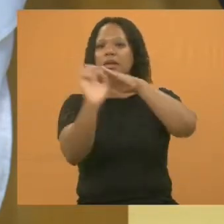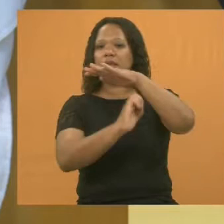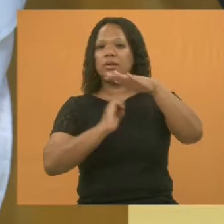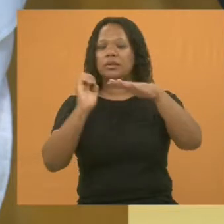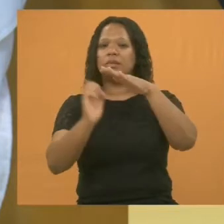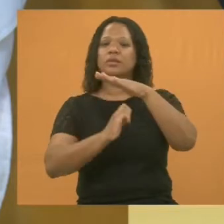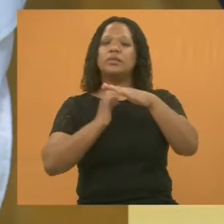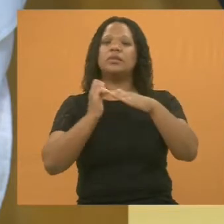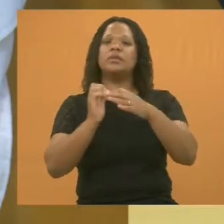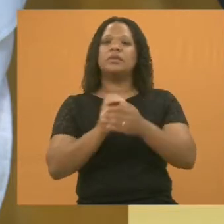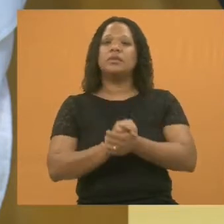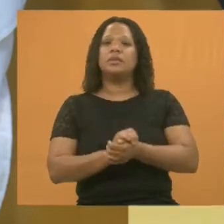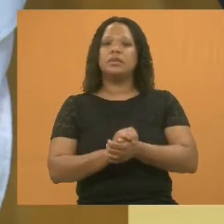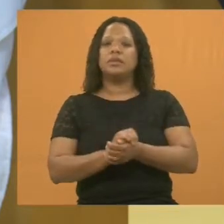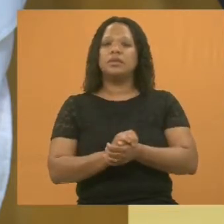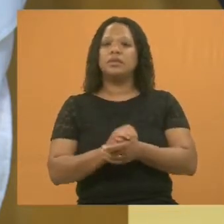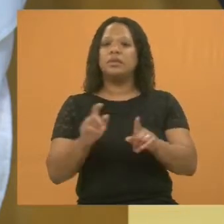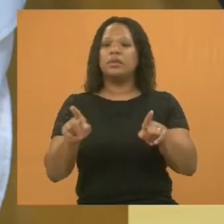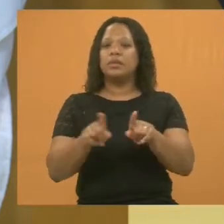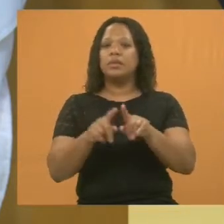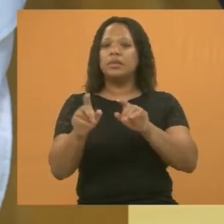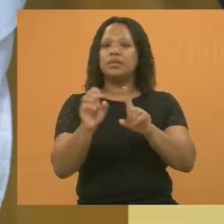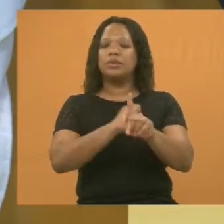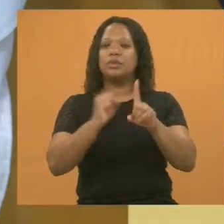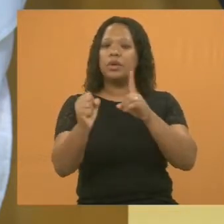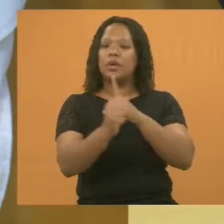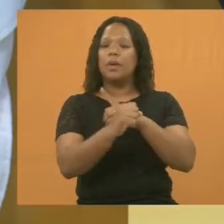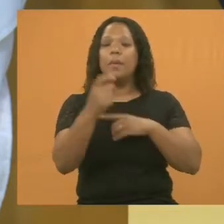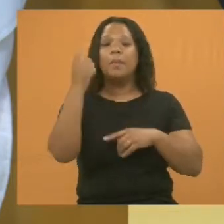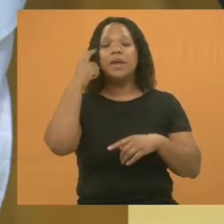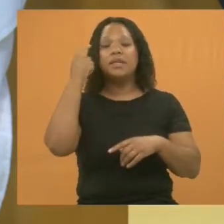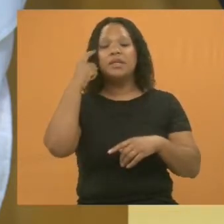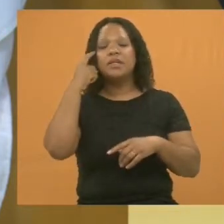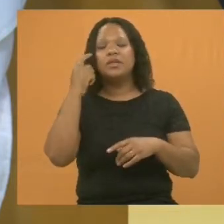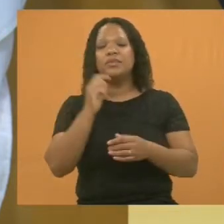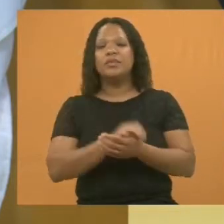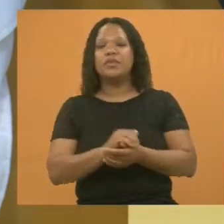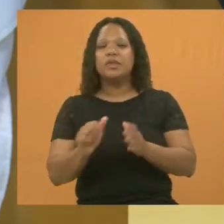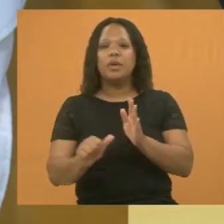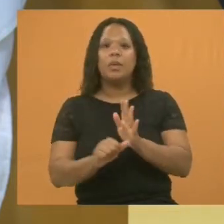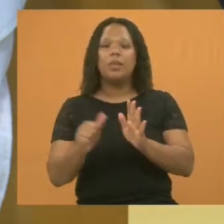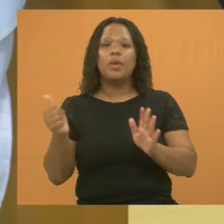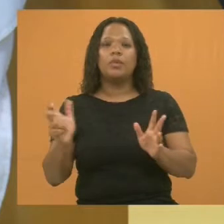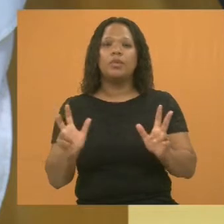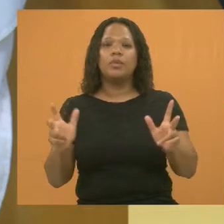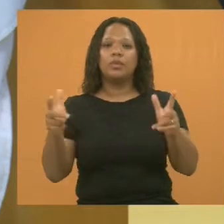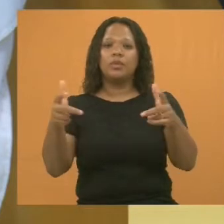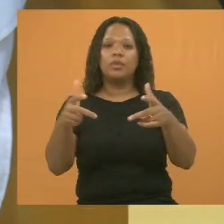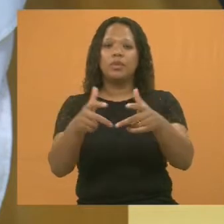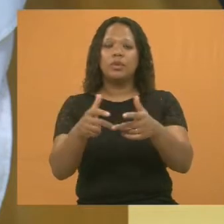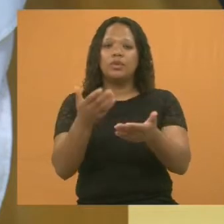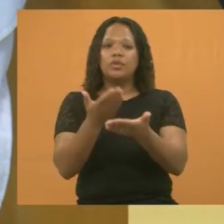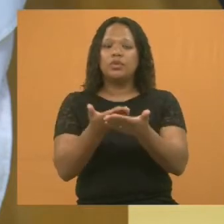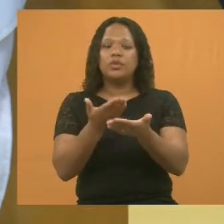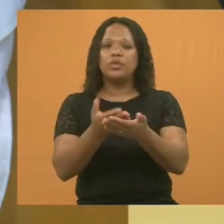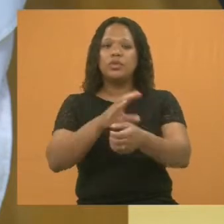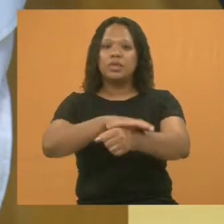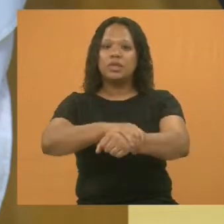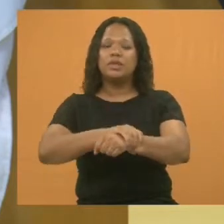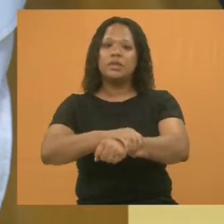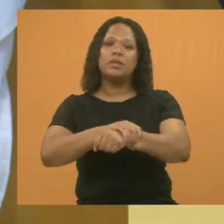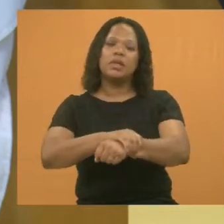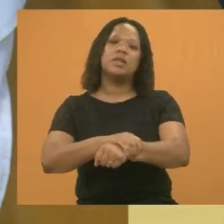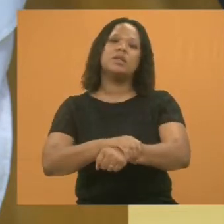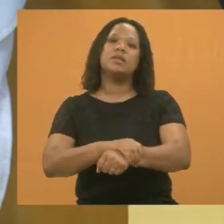de fazer aqui na Câmara de Vereadores o primeiro Fórum de Estudos Avançados de Segurança Pública e